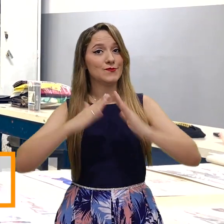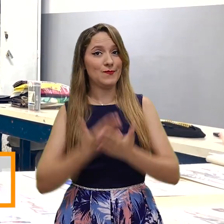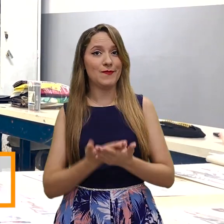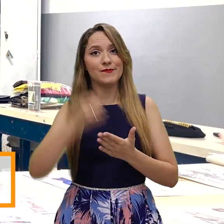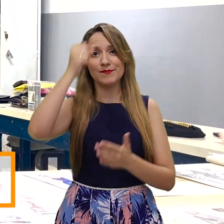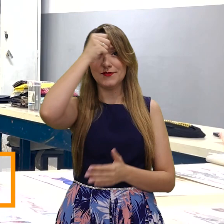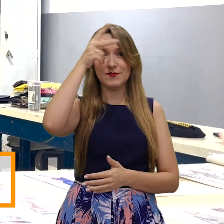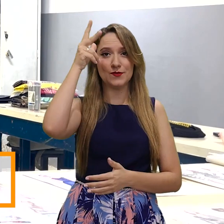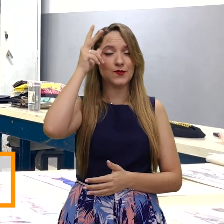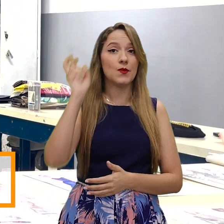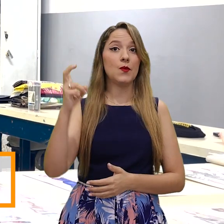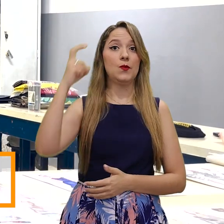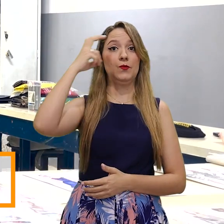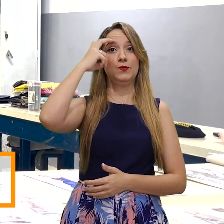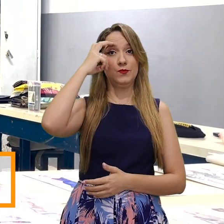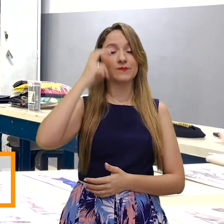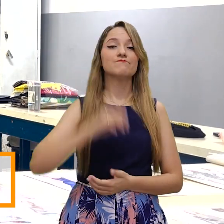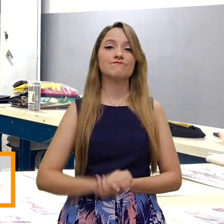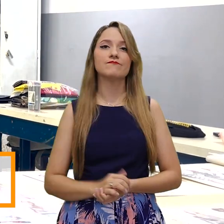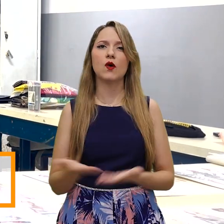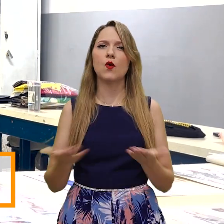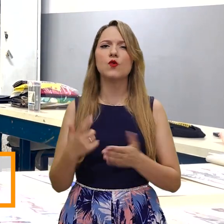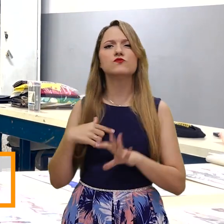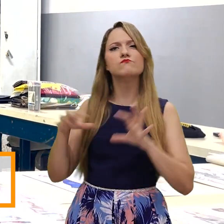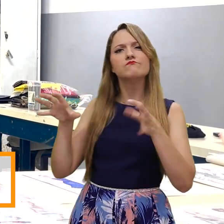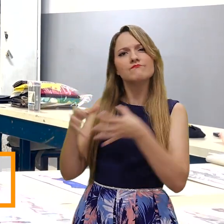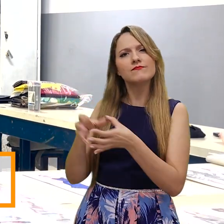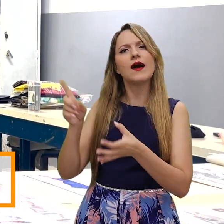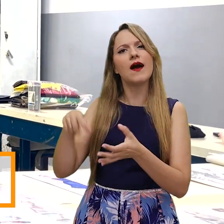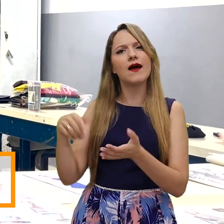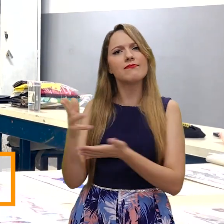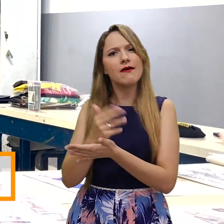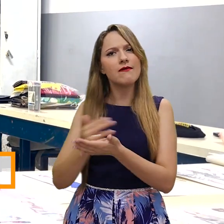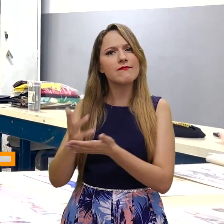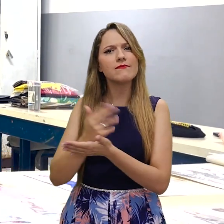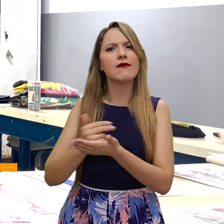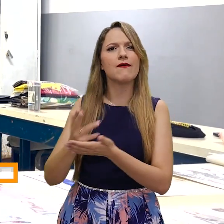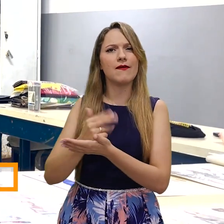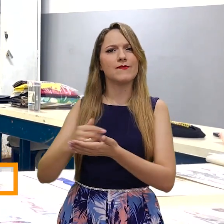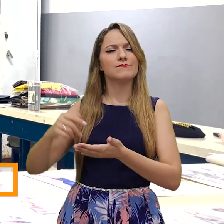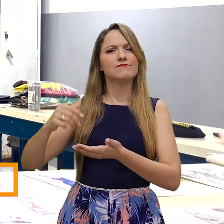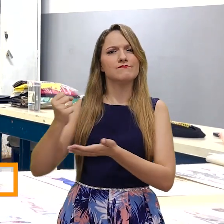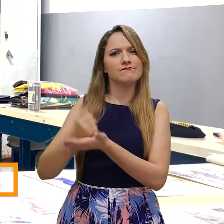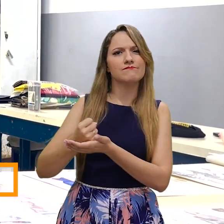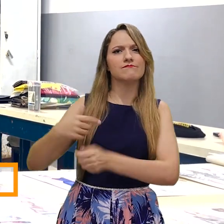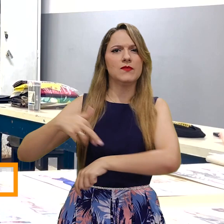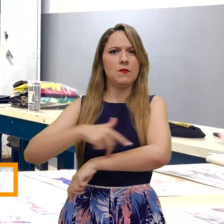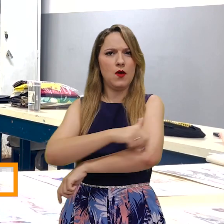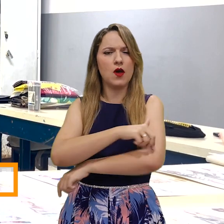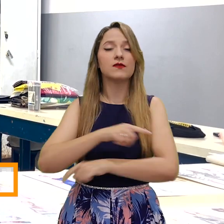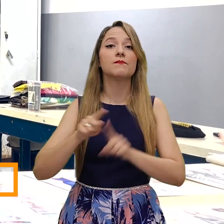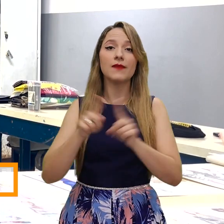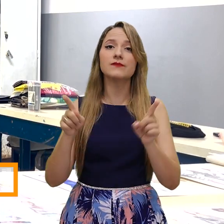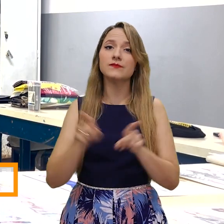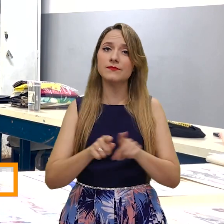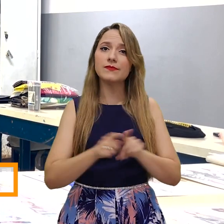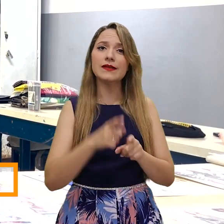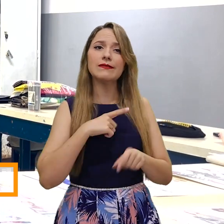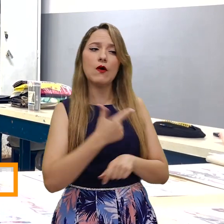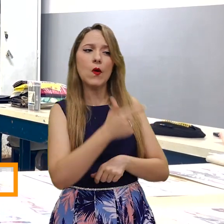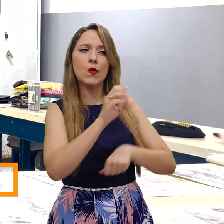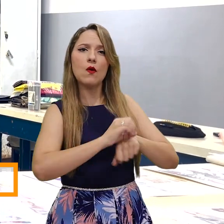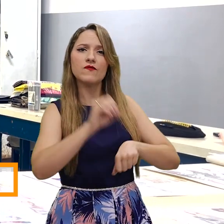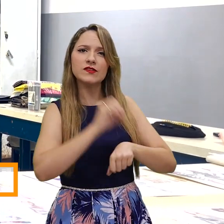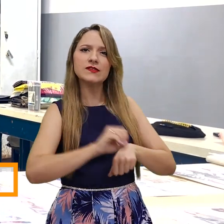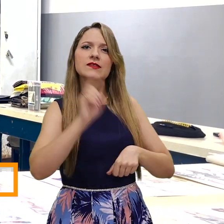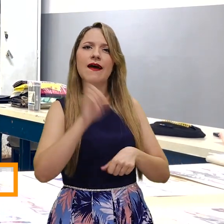Municipal de Cultura. E hoje eu estou com a turma de desenho de moda, mas eu também dou uma oficina chamada Aquarela Fashion. E eu